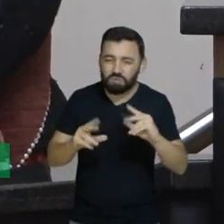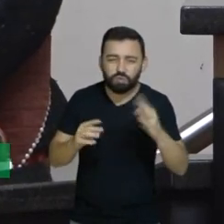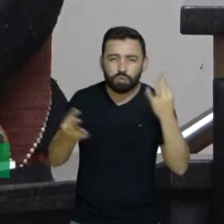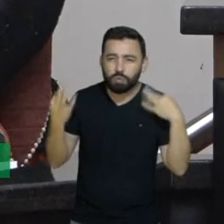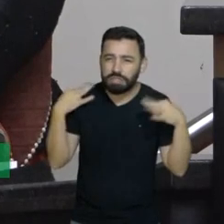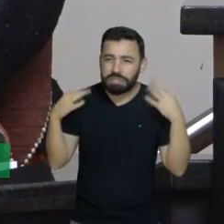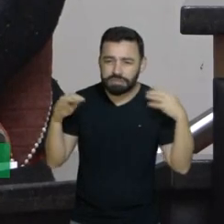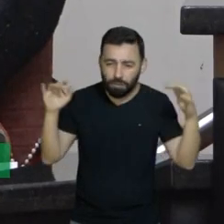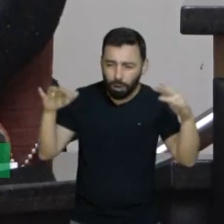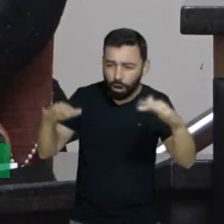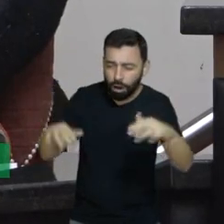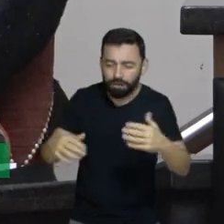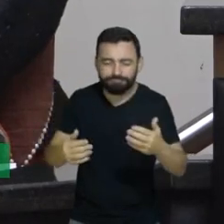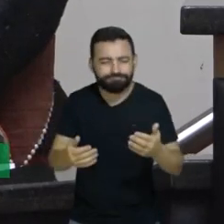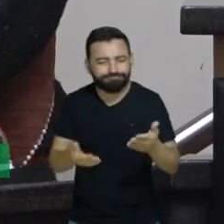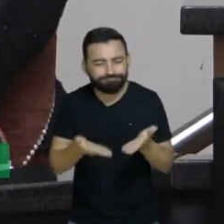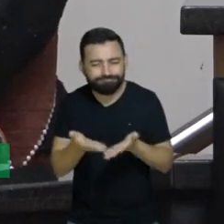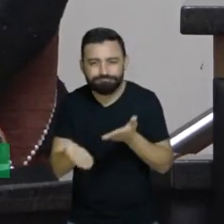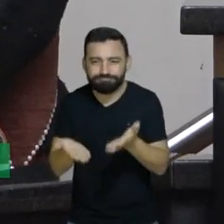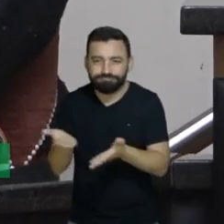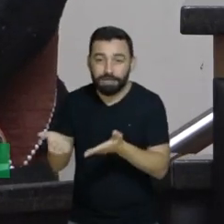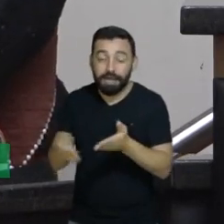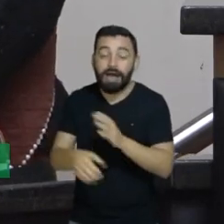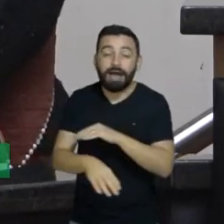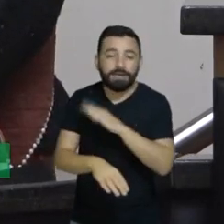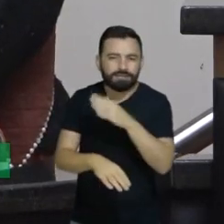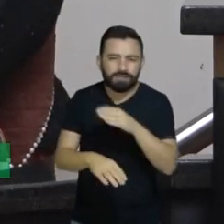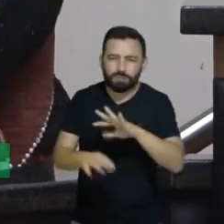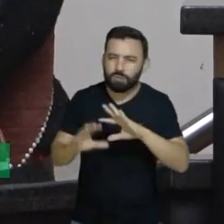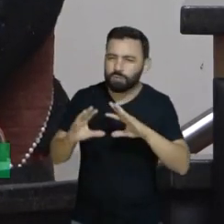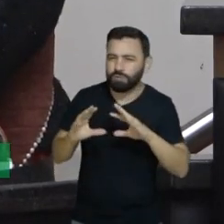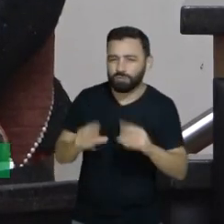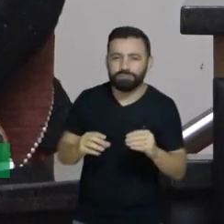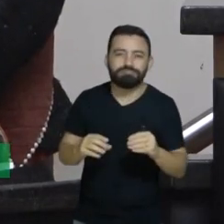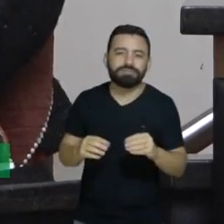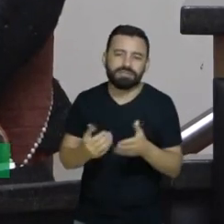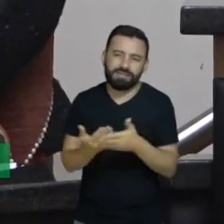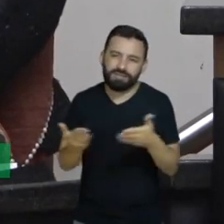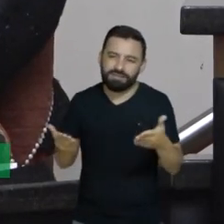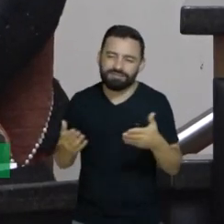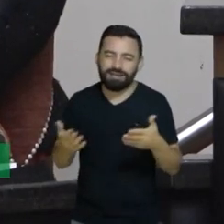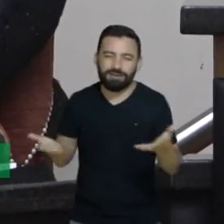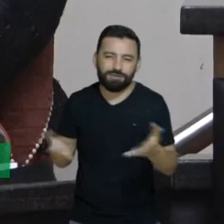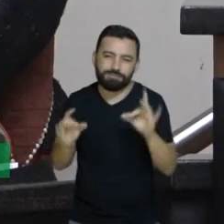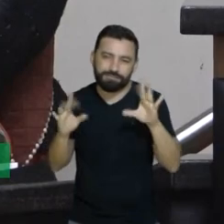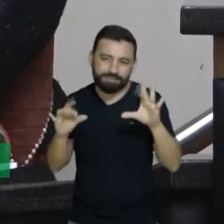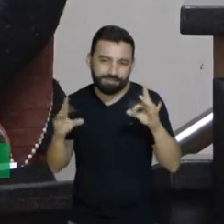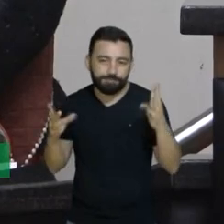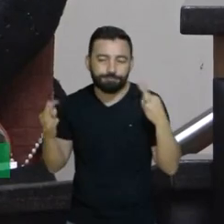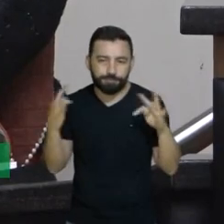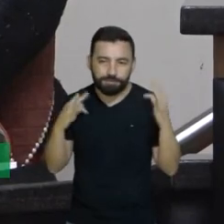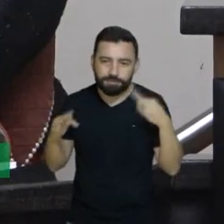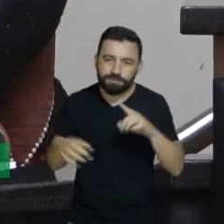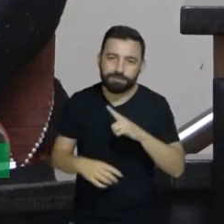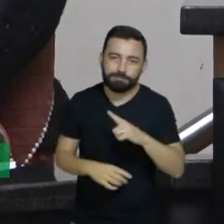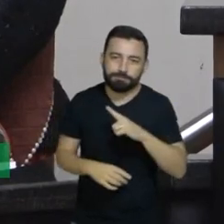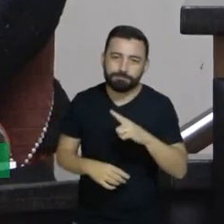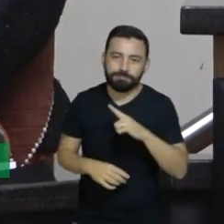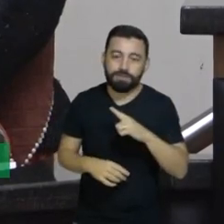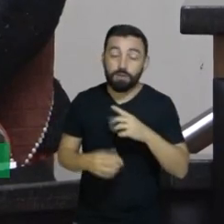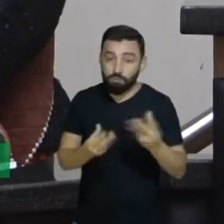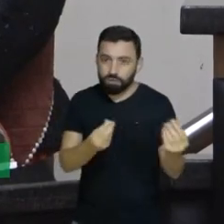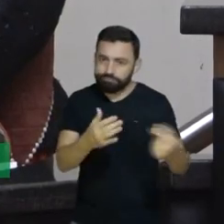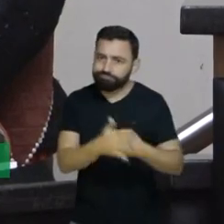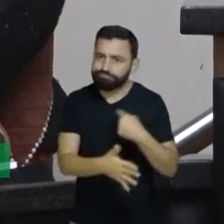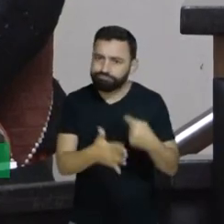participam da nossa festa, e a nossa Serra Catarinense, como um todo, vive um momento muito especial na área do turismo. Muitos nos perguntaram, e eu